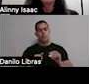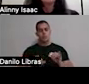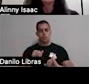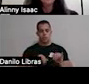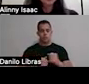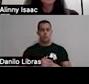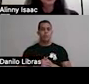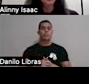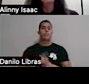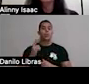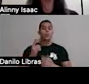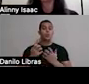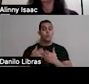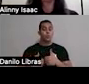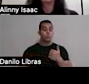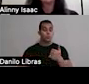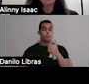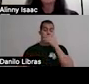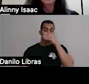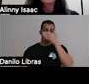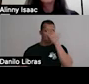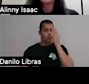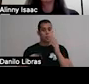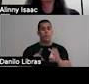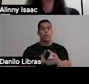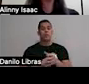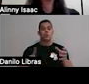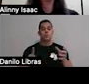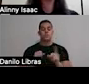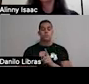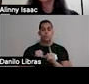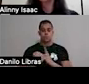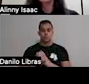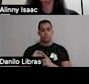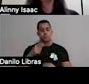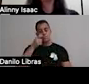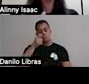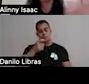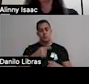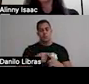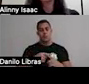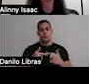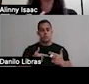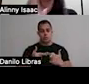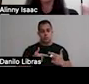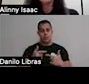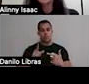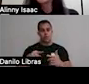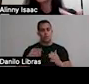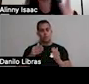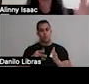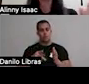que funcionou para a gente foi o modelo de isolamento social. O que também foi muito interessante, porque esse trabalho foi desenvolvido ali justamente